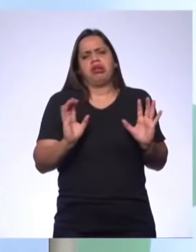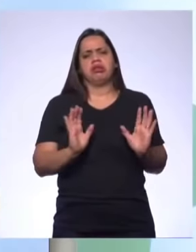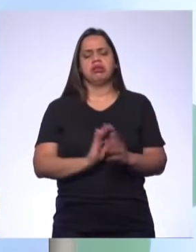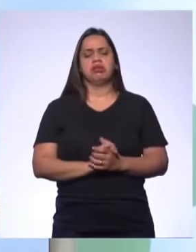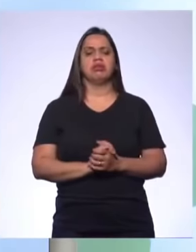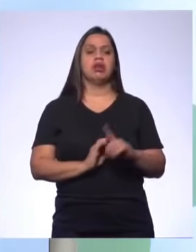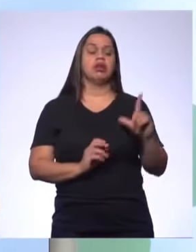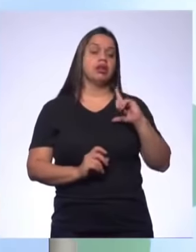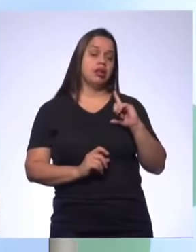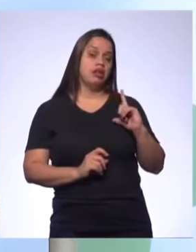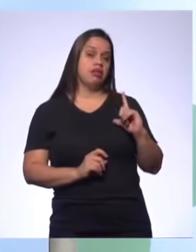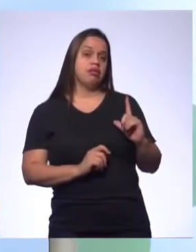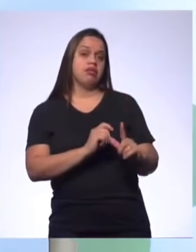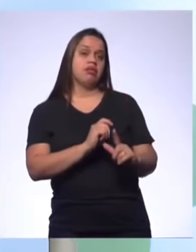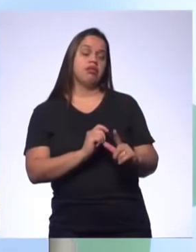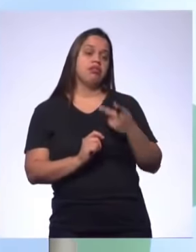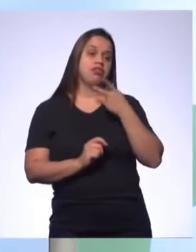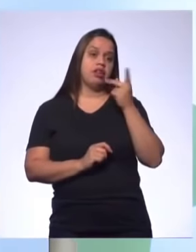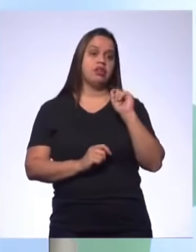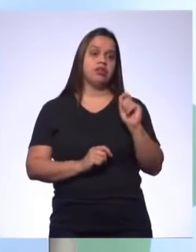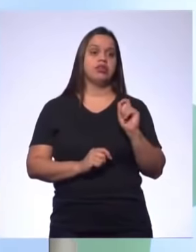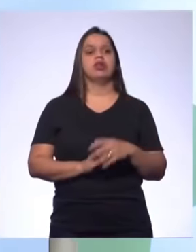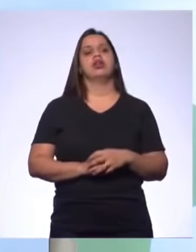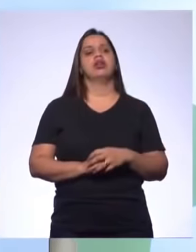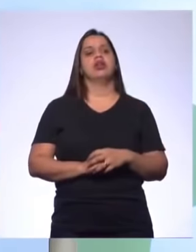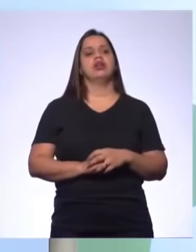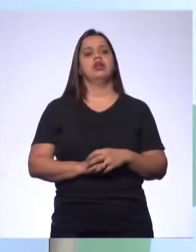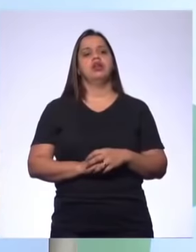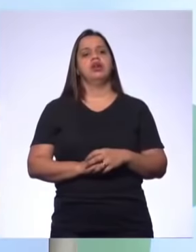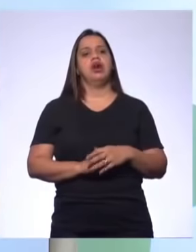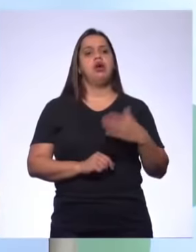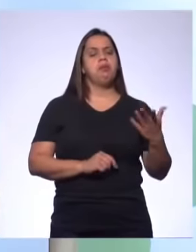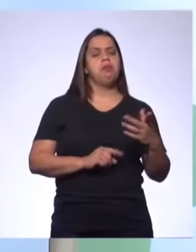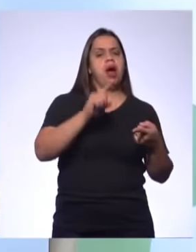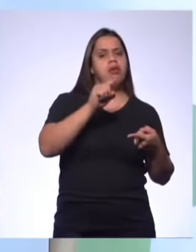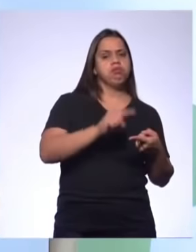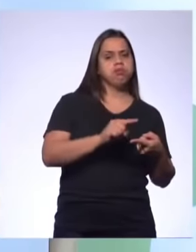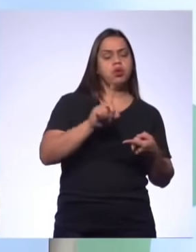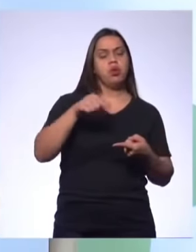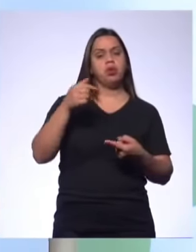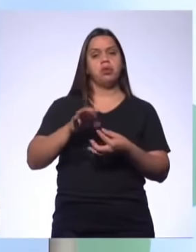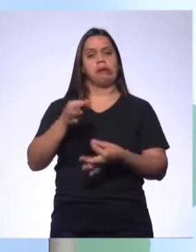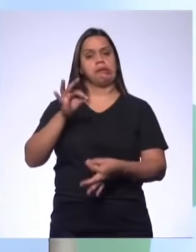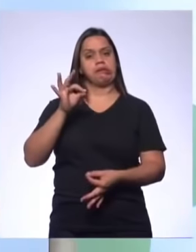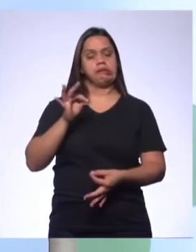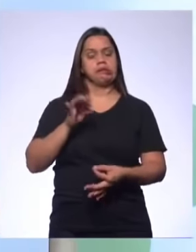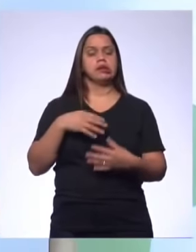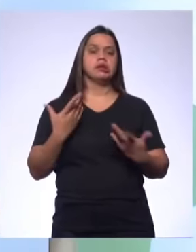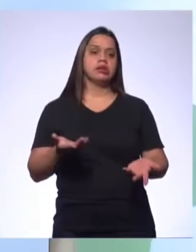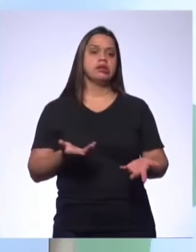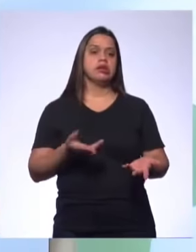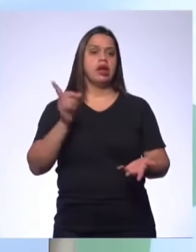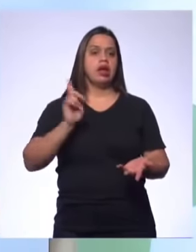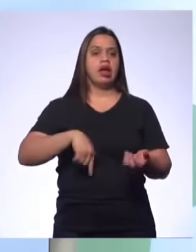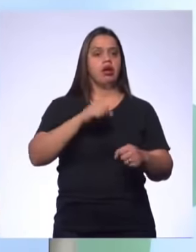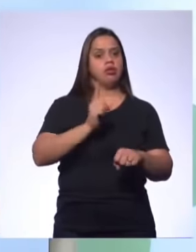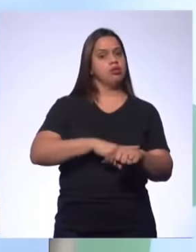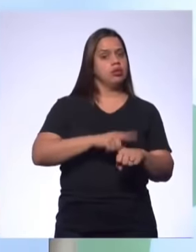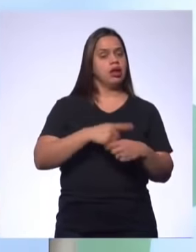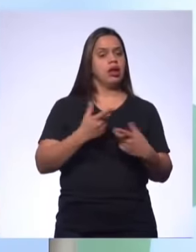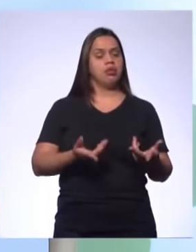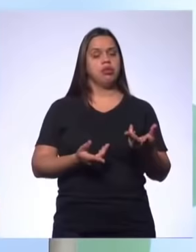Tem gente dizendo assim que um parece mais curto, o outro mais longo. É o tempo, não é, gente?